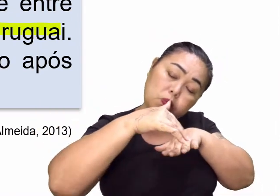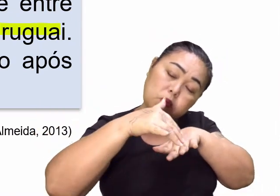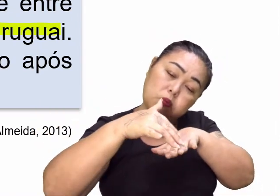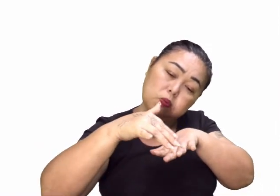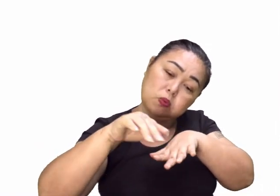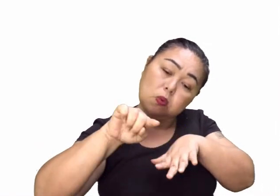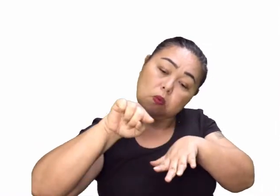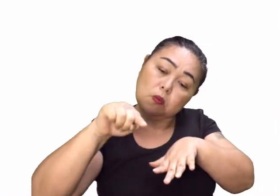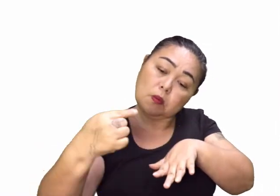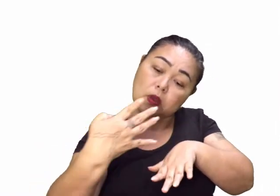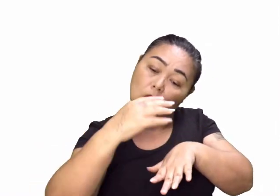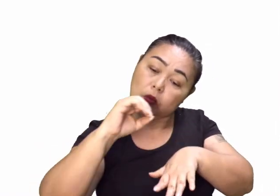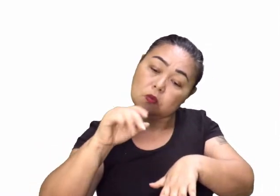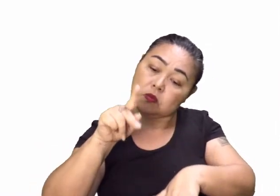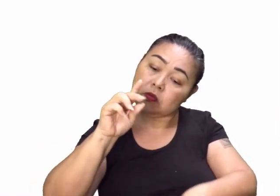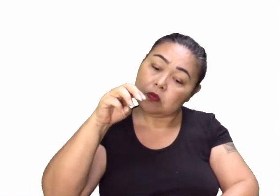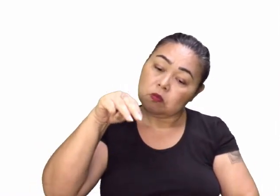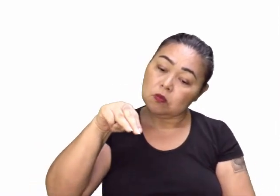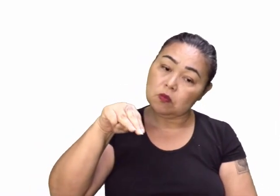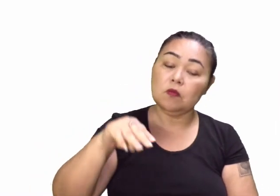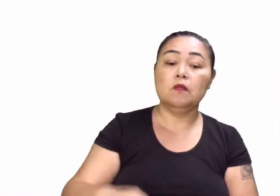1.400 quilômetros. Muito bem.